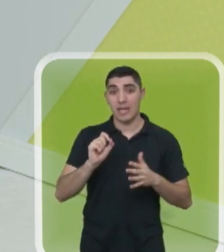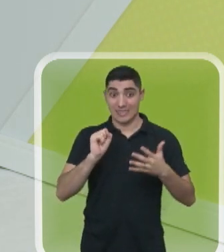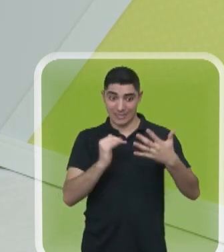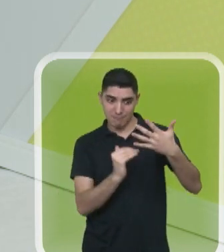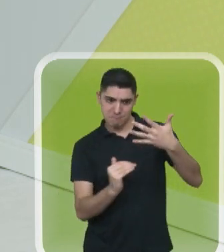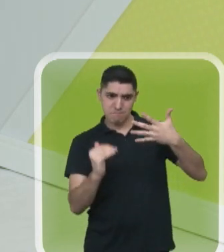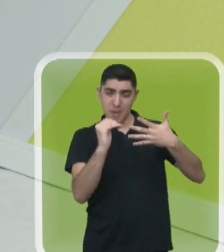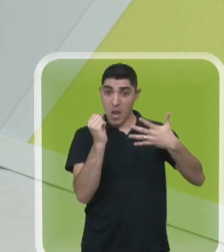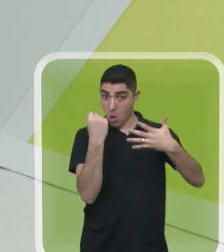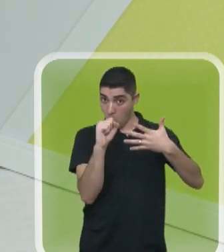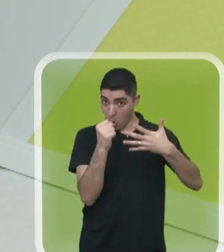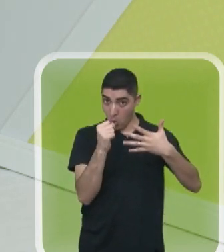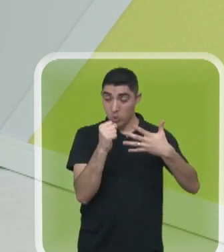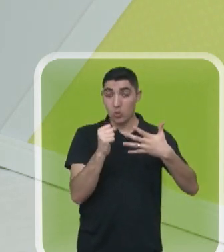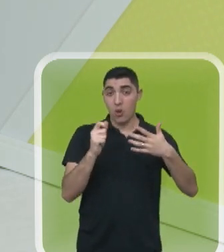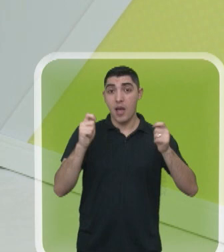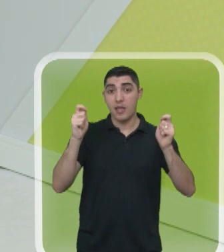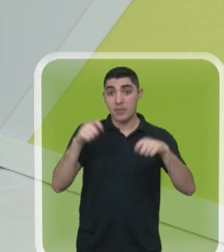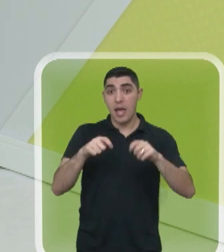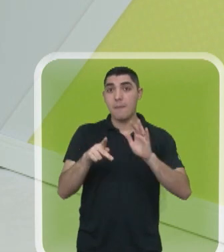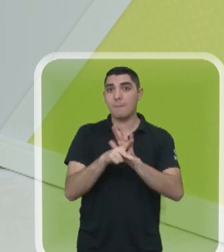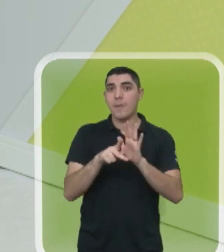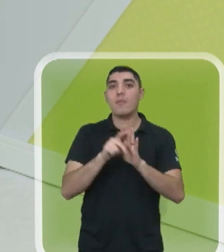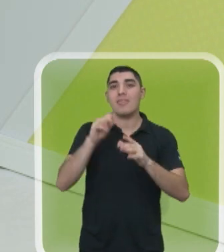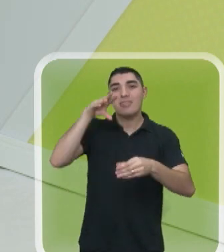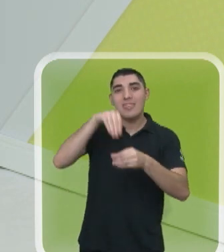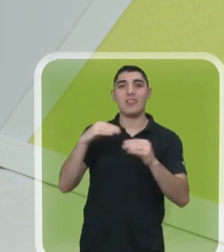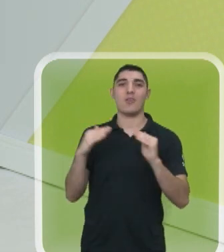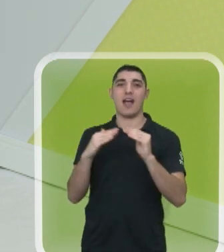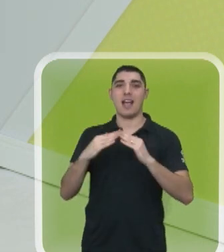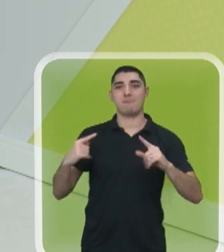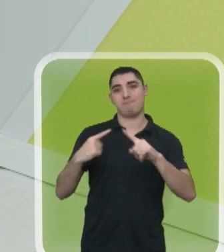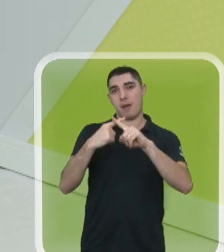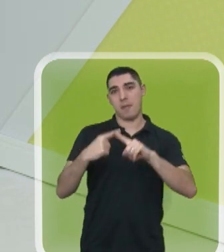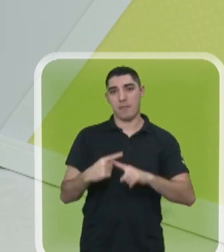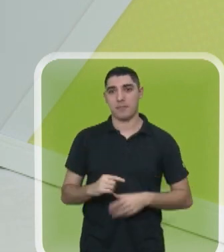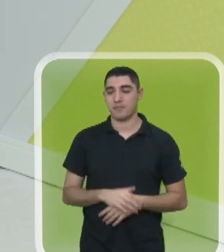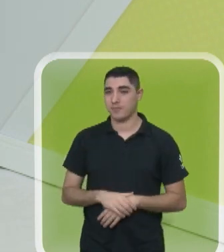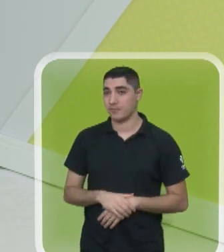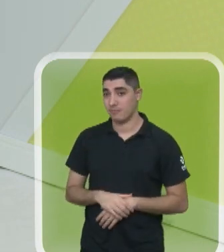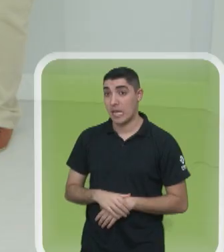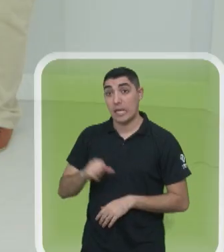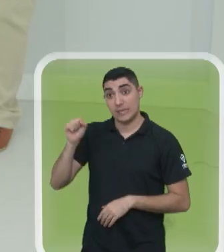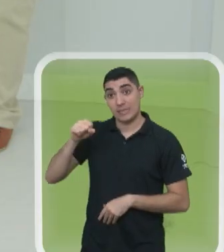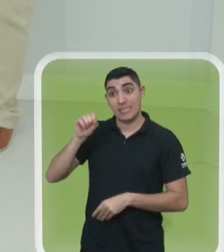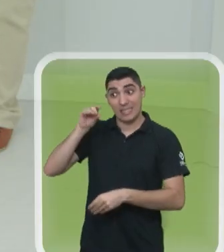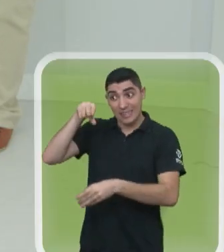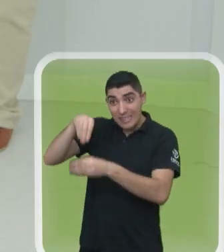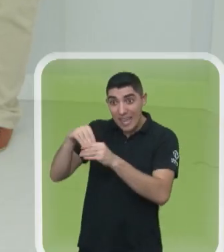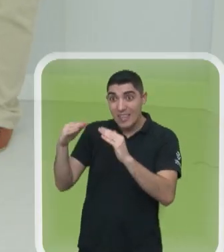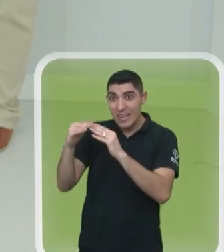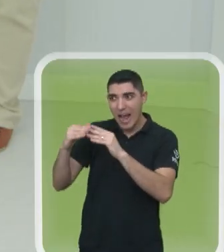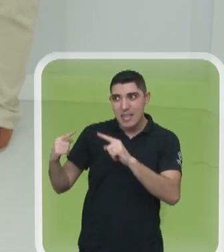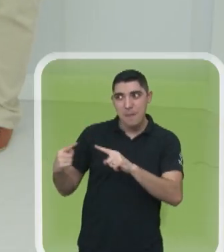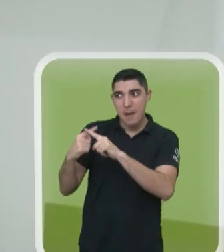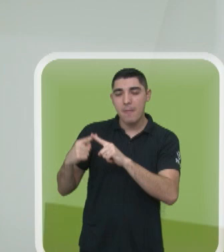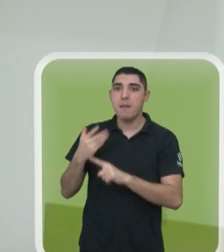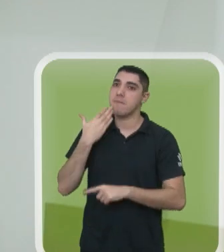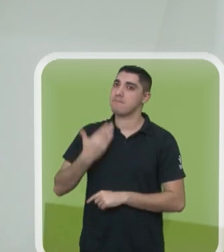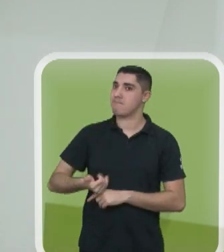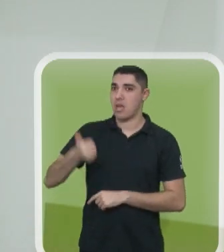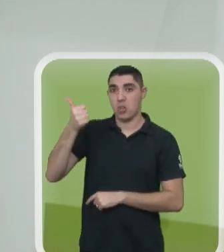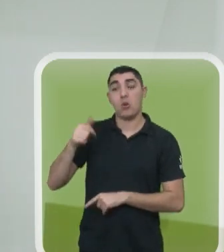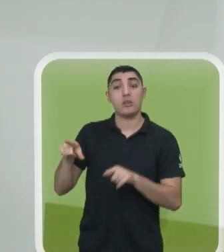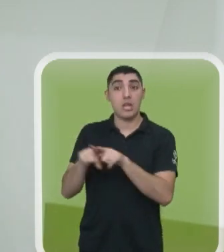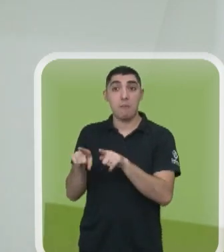que decide esse primeiro playoff de oitavas jogando em casa, Brunão. Jogar em casa é sempre bom, né? Principalmente agora que o São José está mandando os